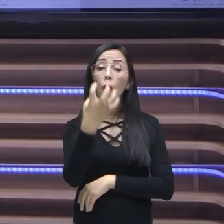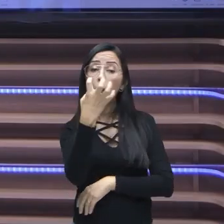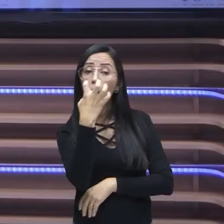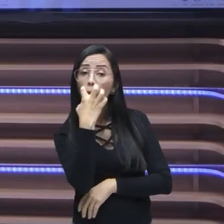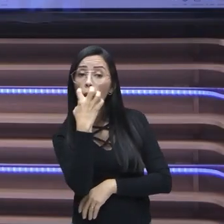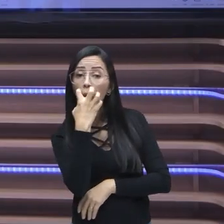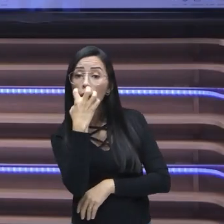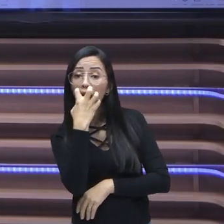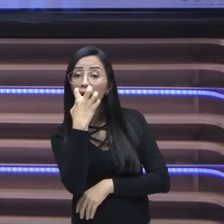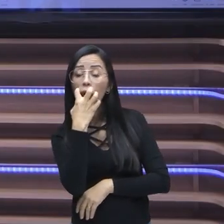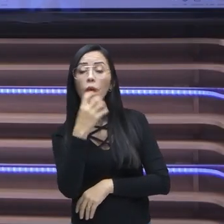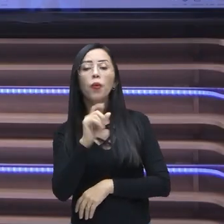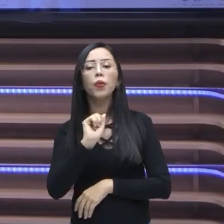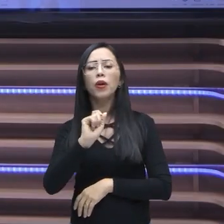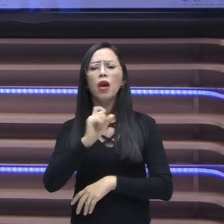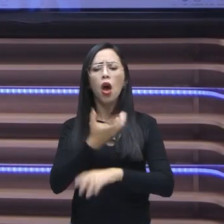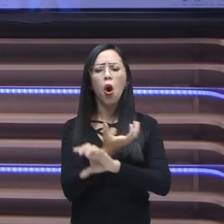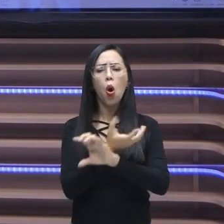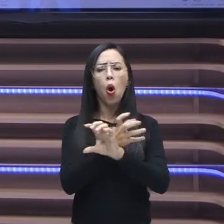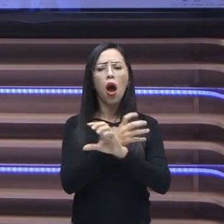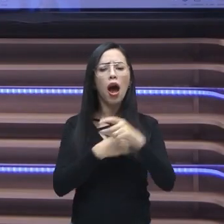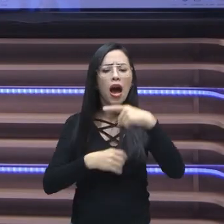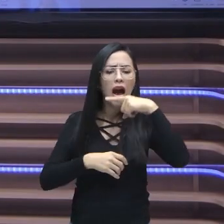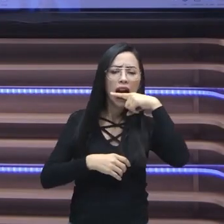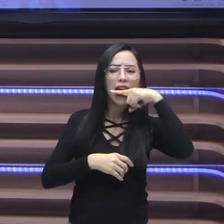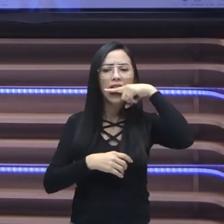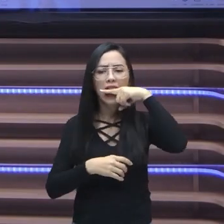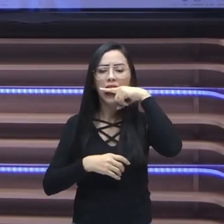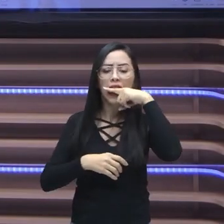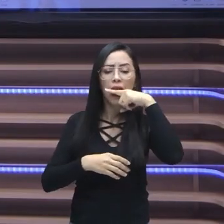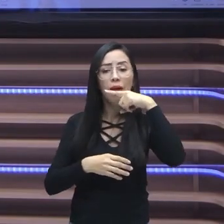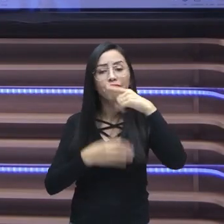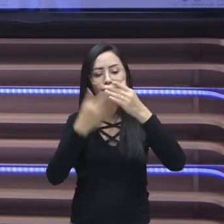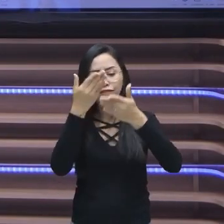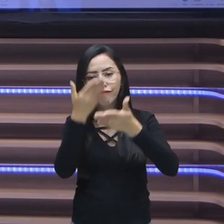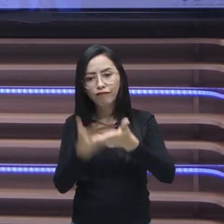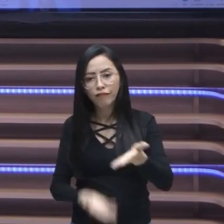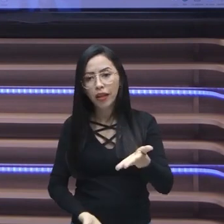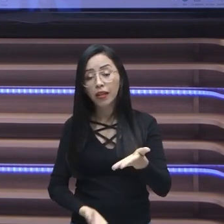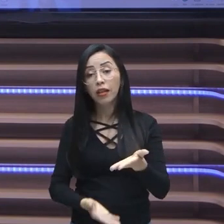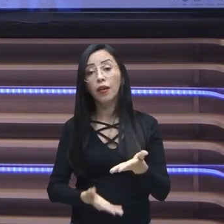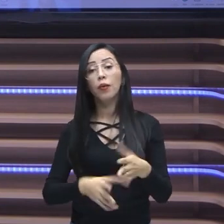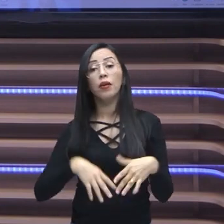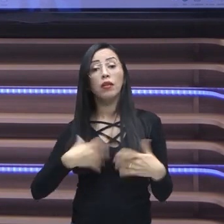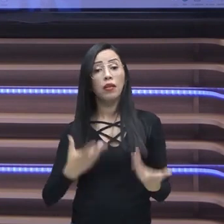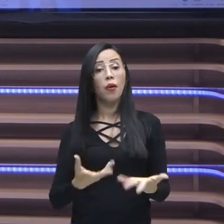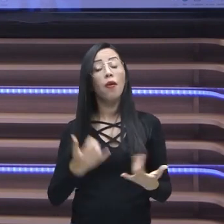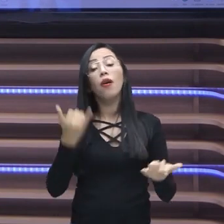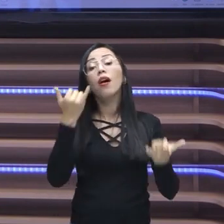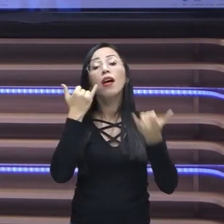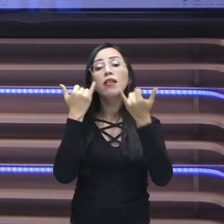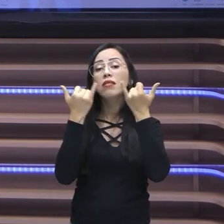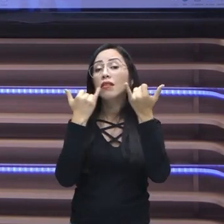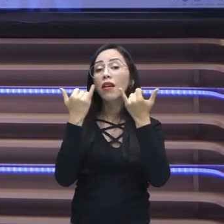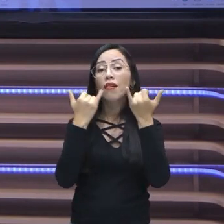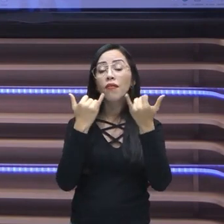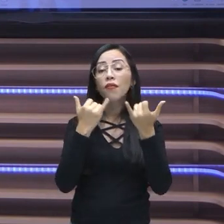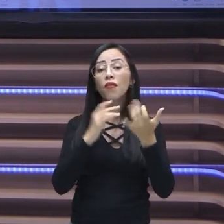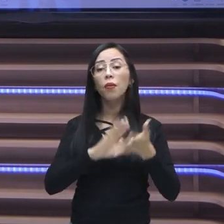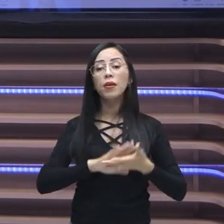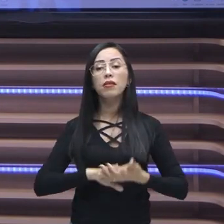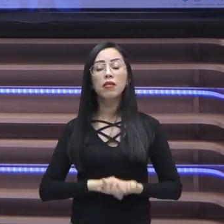osso. Essa informação está no primeiro parágrafo? Ou, voltando,